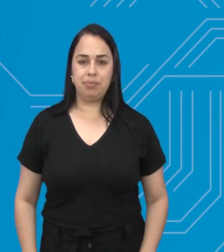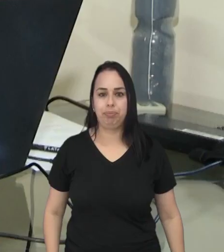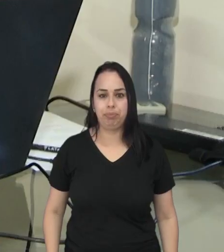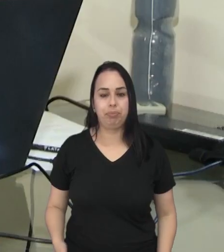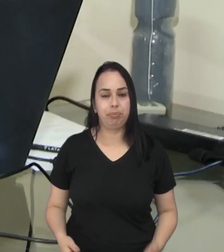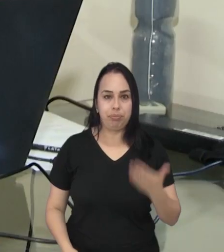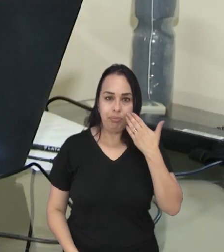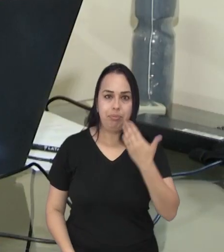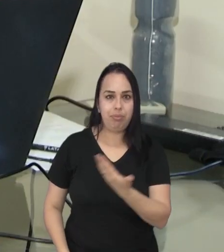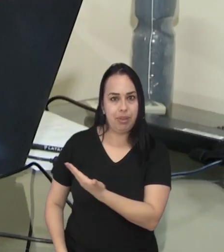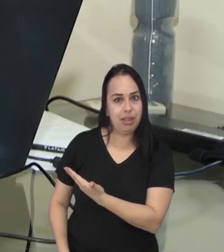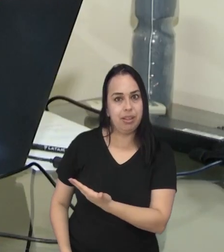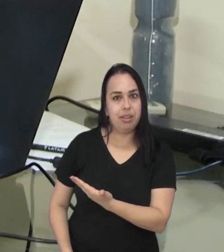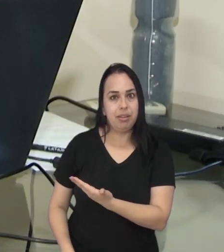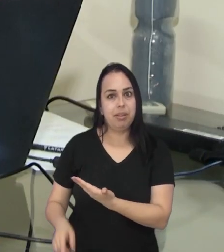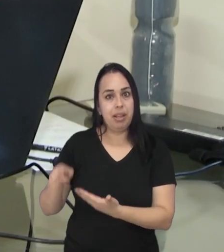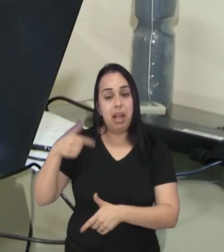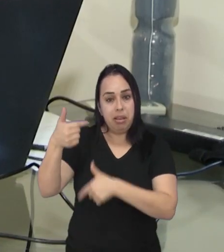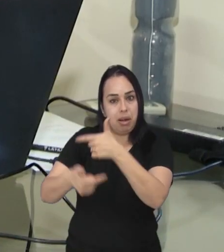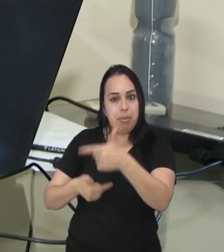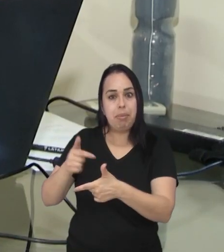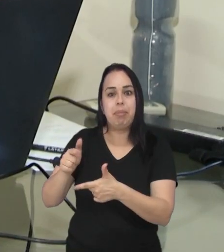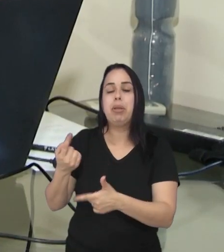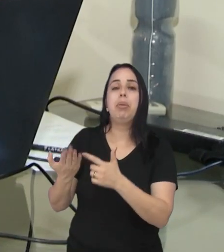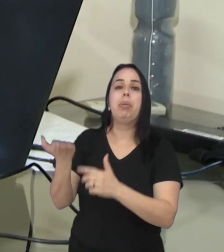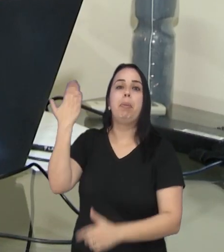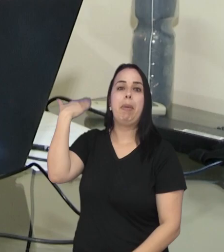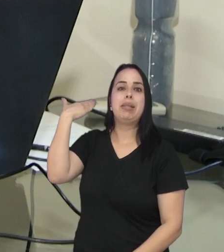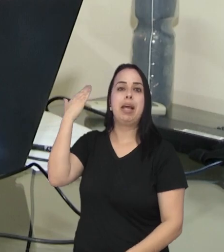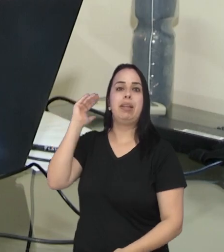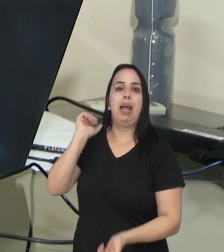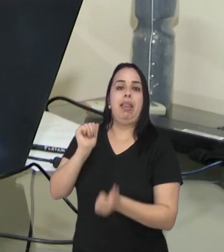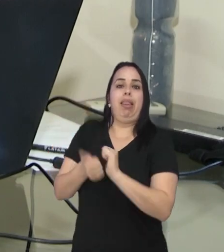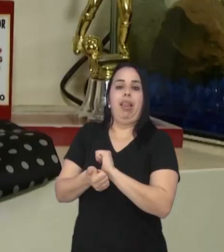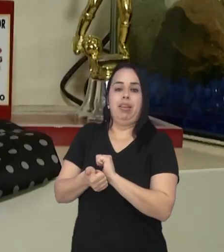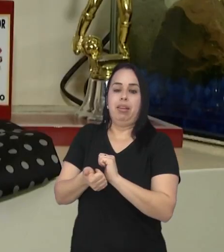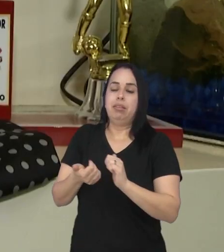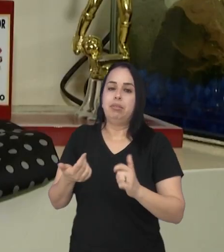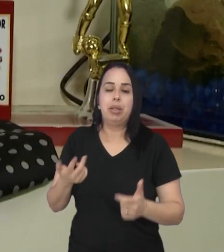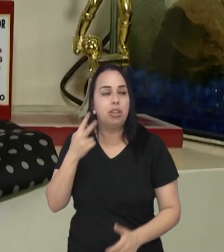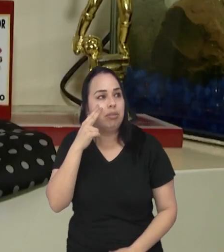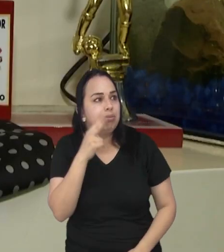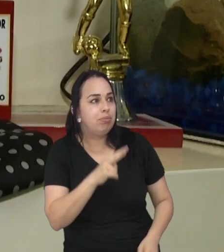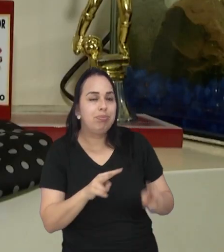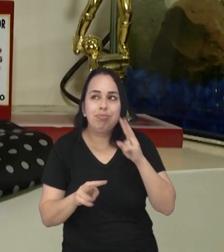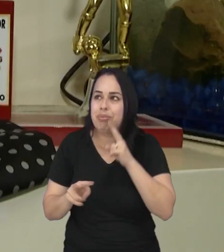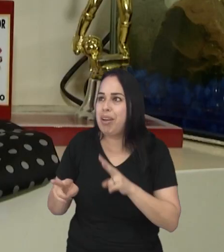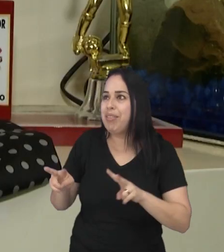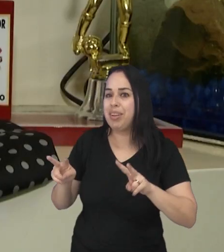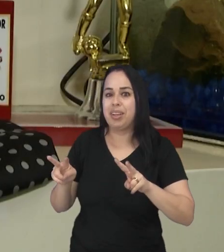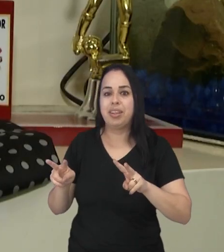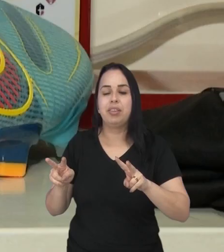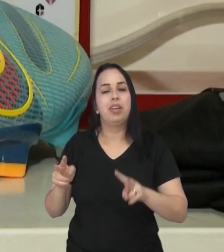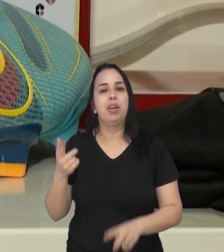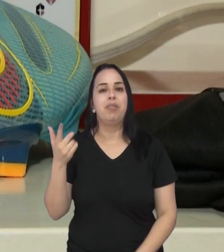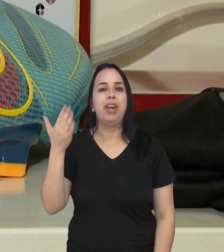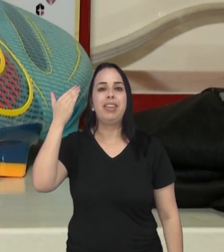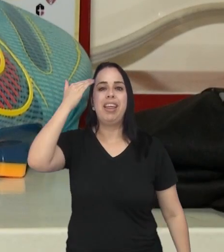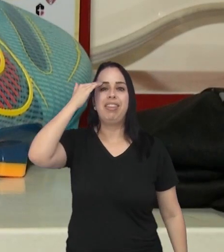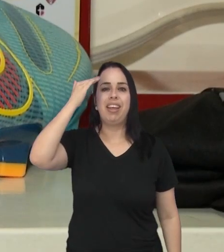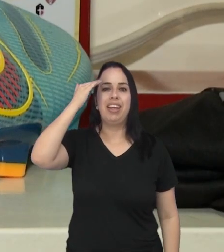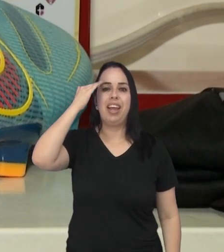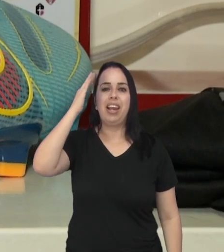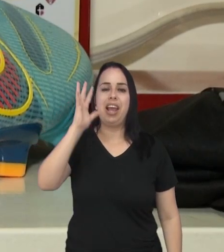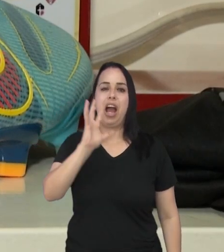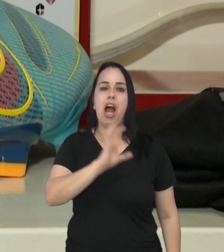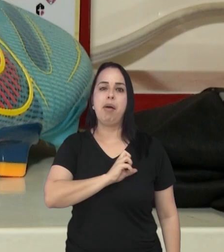apoio. Quem vê o Michel no trabalho nem imagina o passado dele como atleta, mas basta uma olhada pelo escritório para entender